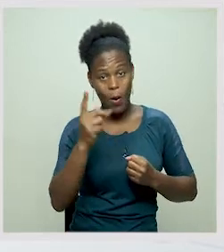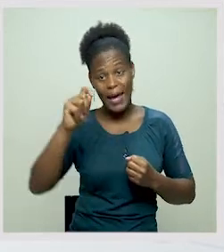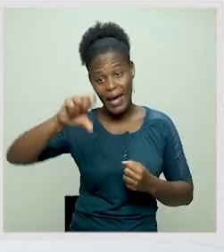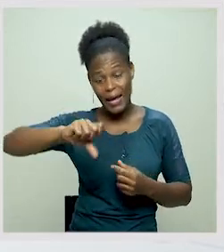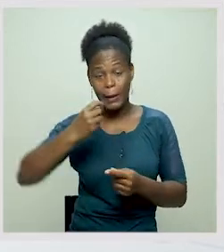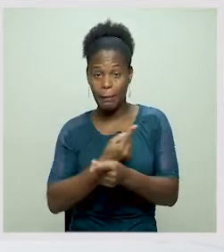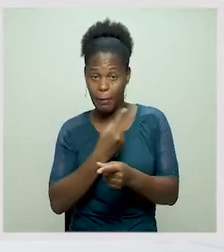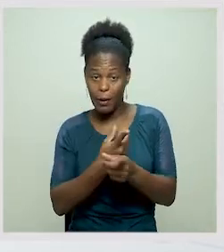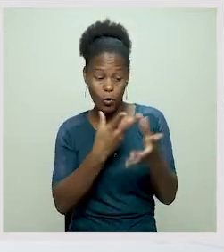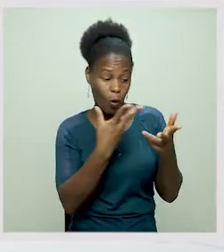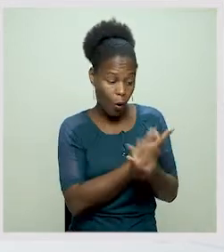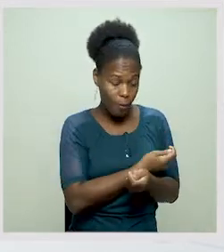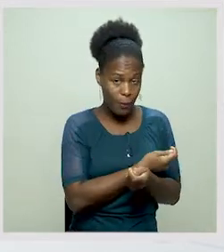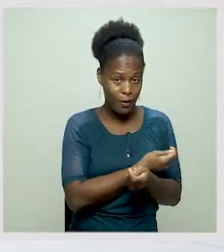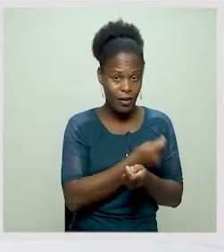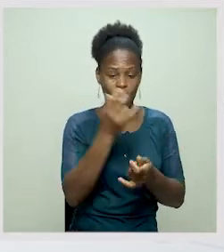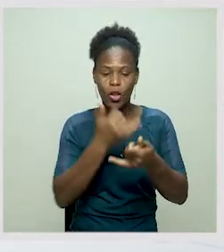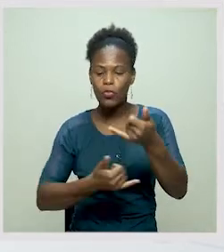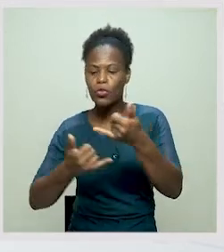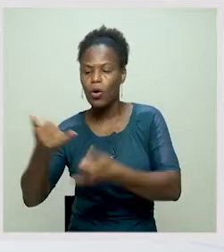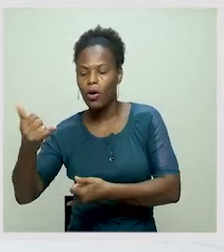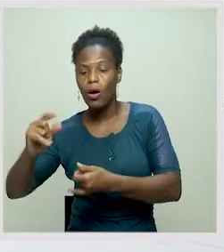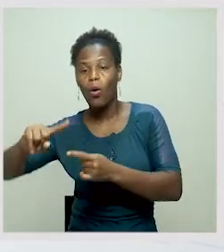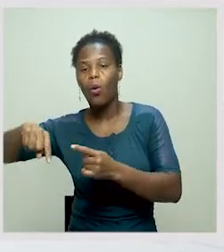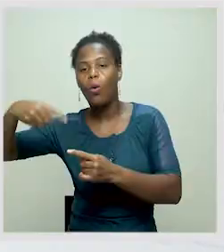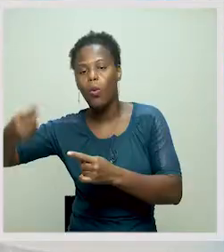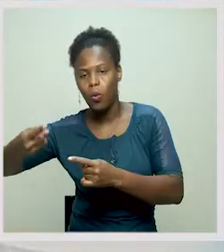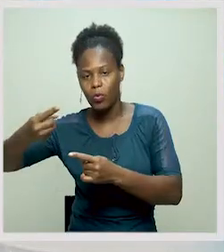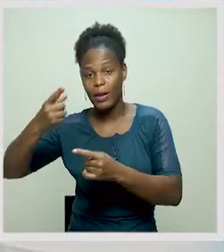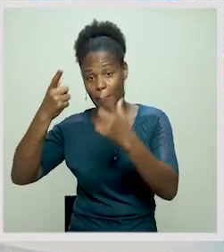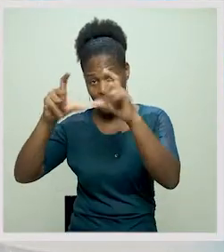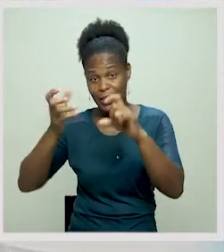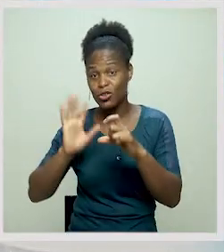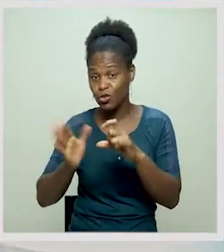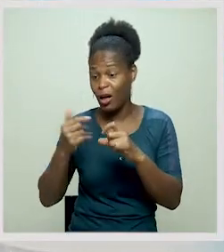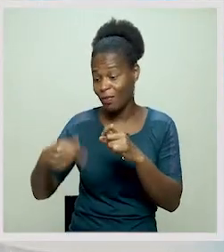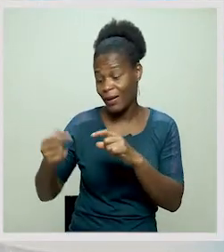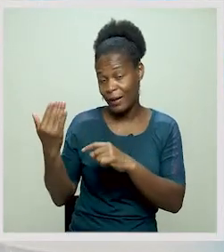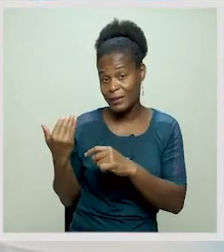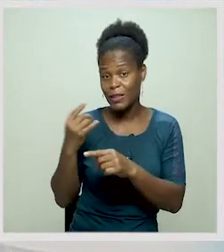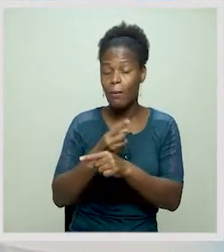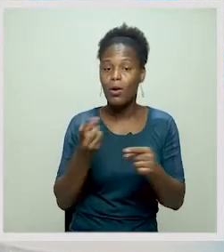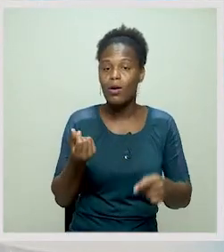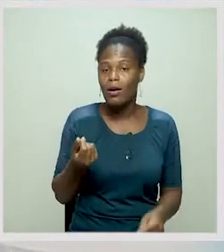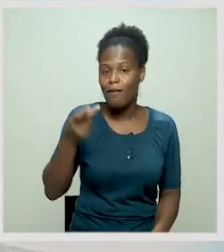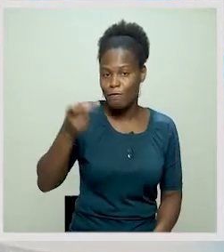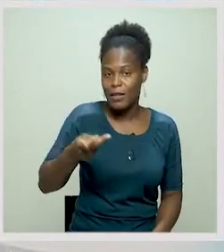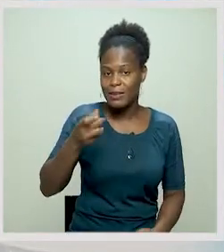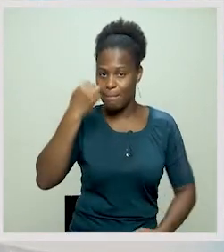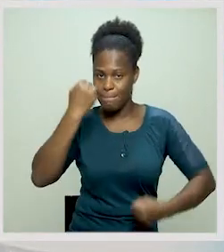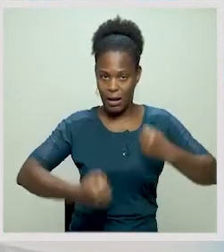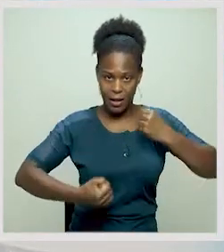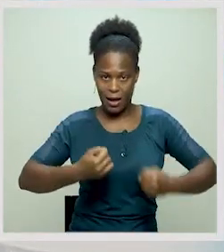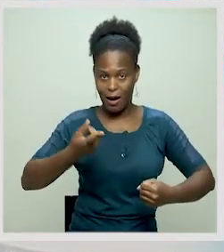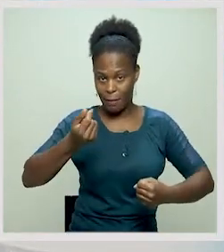para substituir aquilo que as empresas têm. Por quê? Porque o capital fixo, que são as